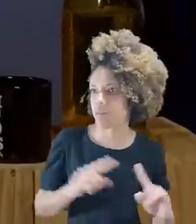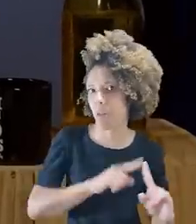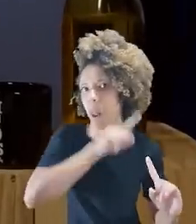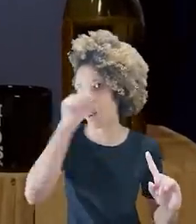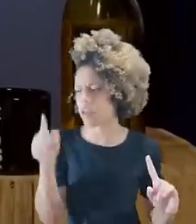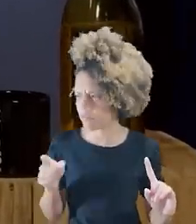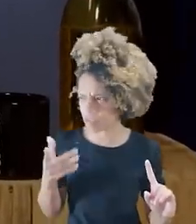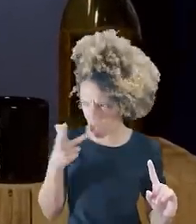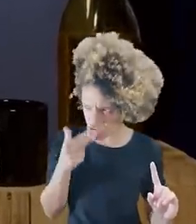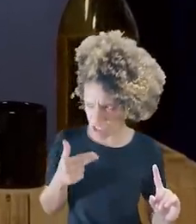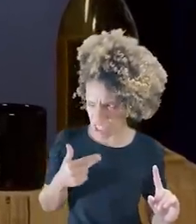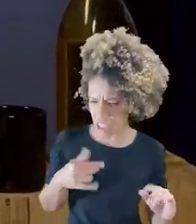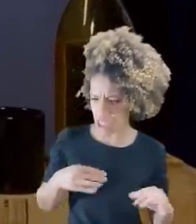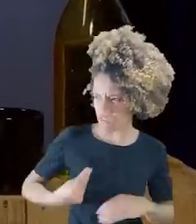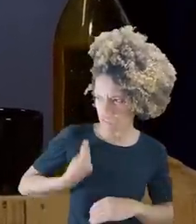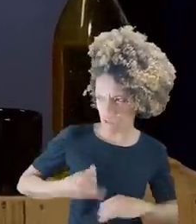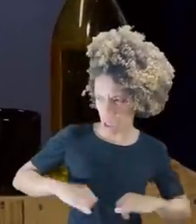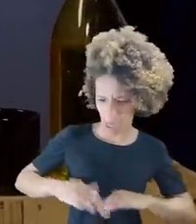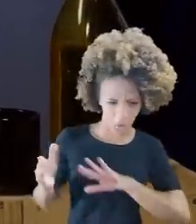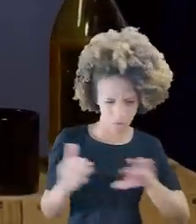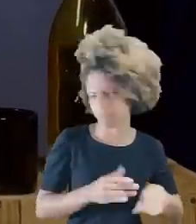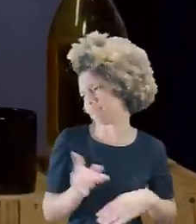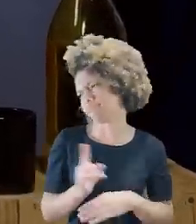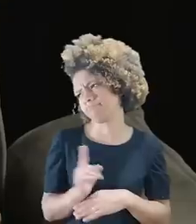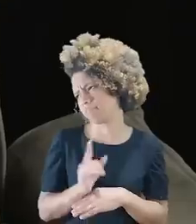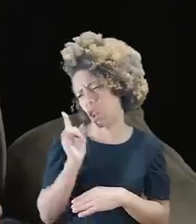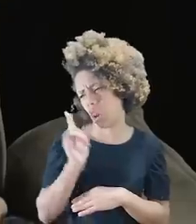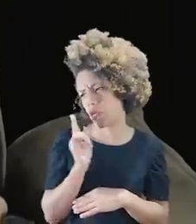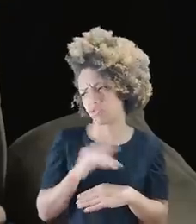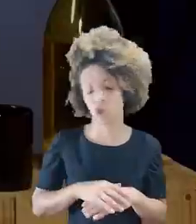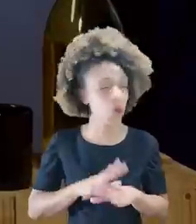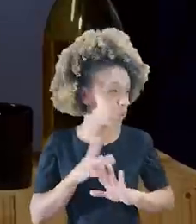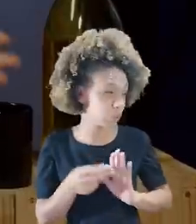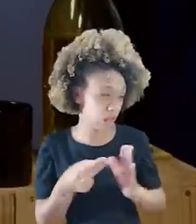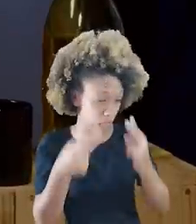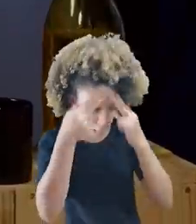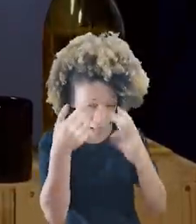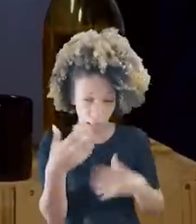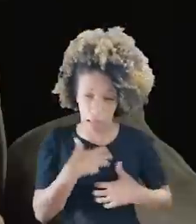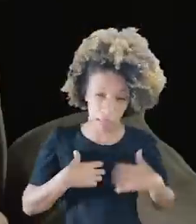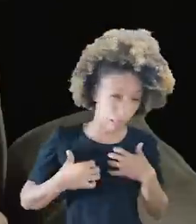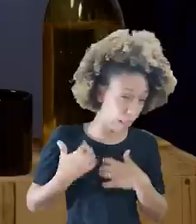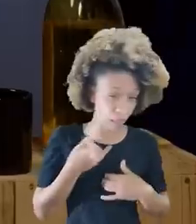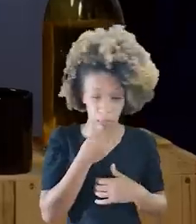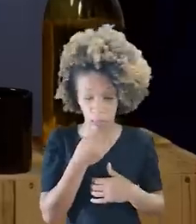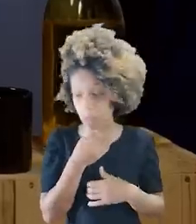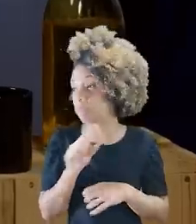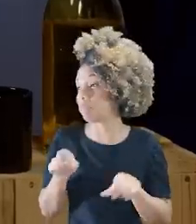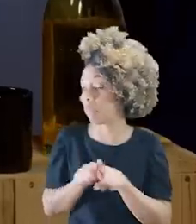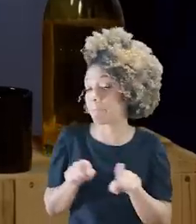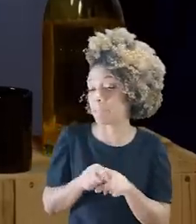passar essas coisas essa parte negativa claro que a gente né e tudo dramatizado n é tudo muito Dr dramático a